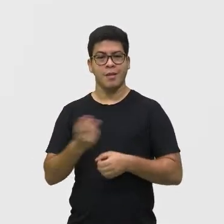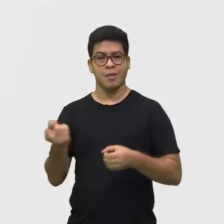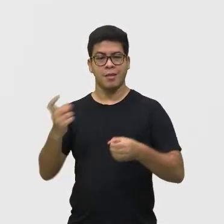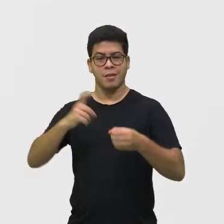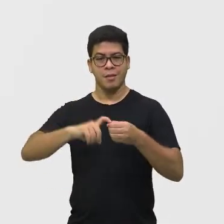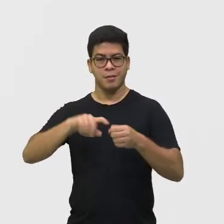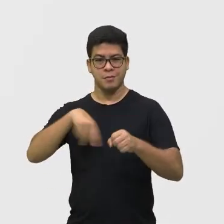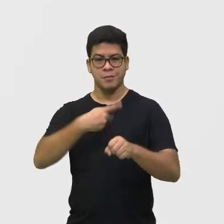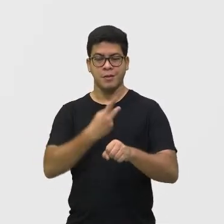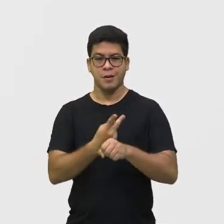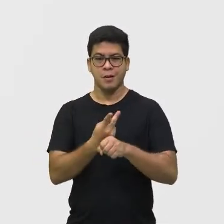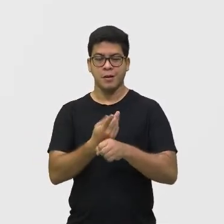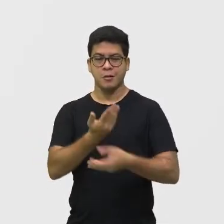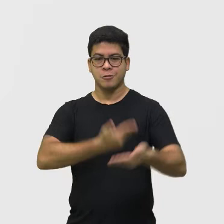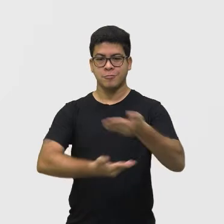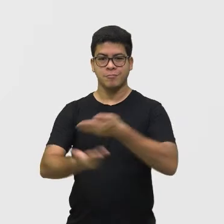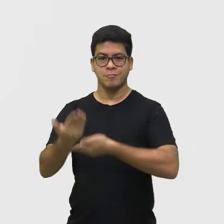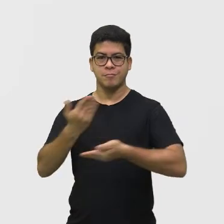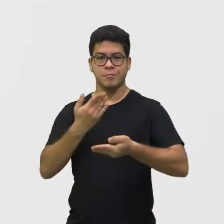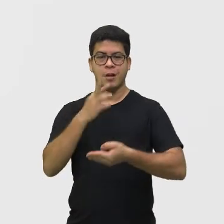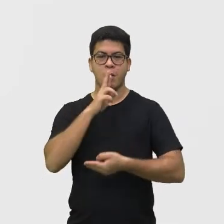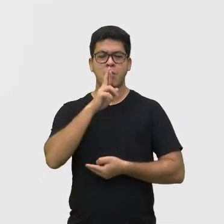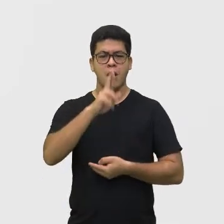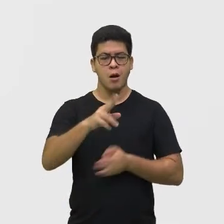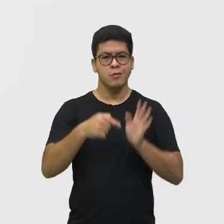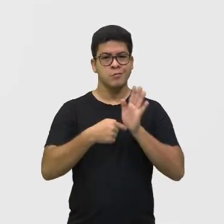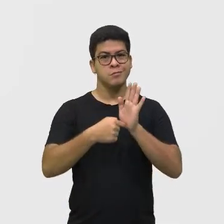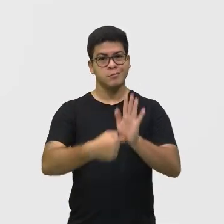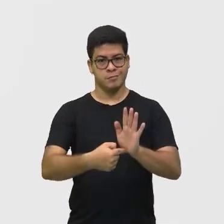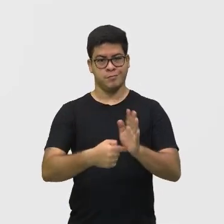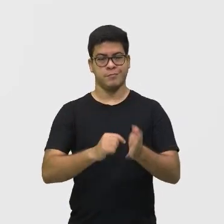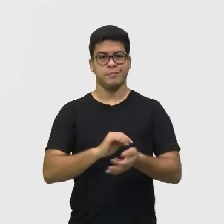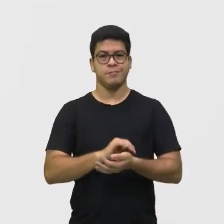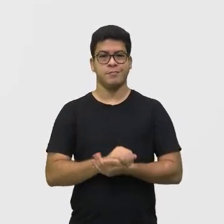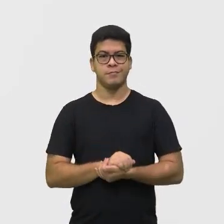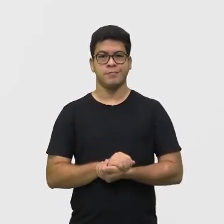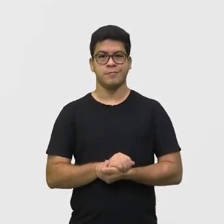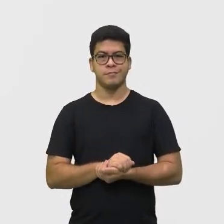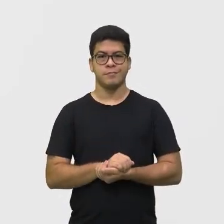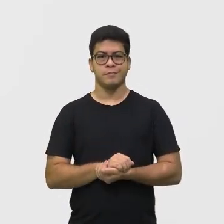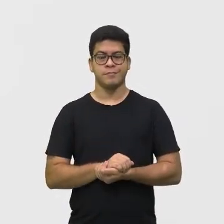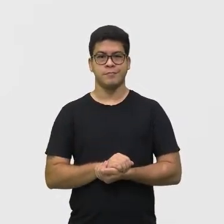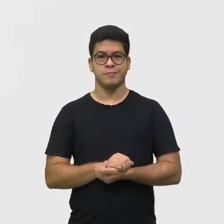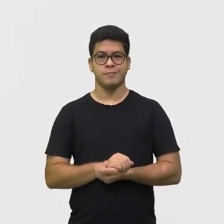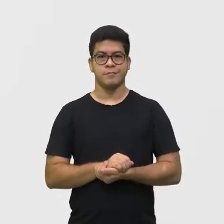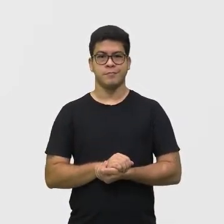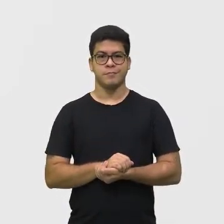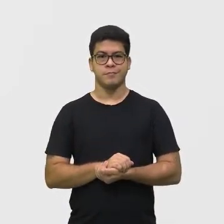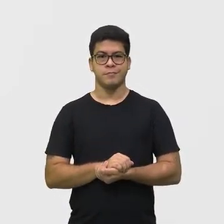pouco eu volto com vocês para interagir aí com vocês e também mostrar a solução das questões. E até daqui a pouco.